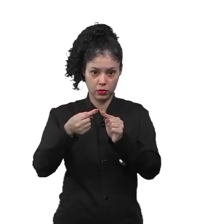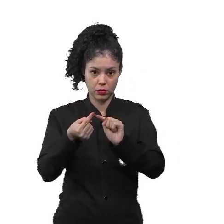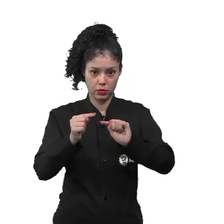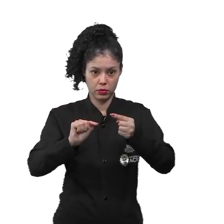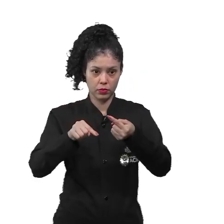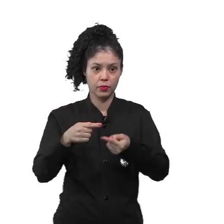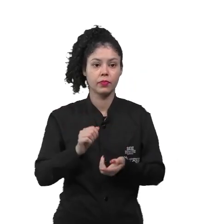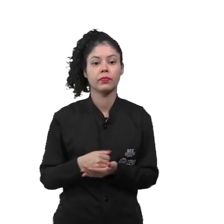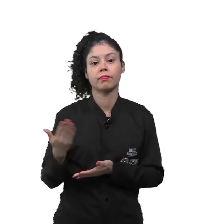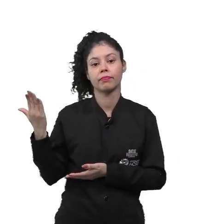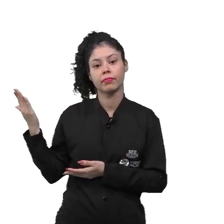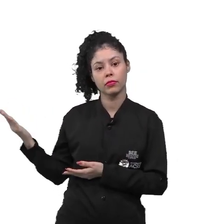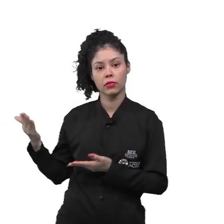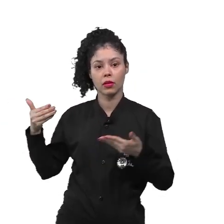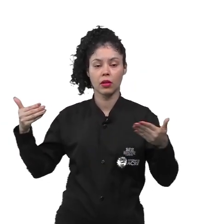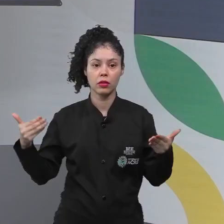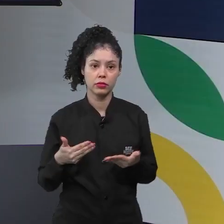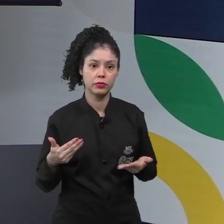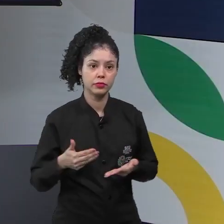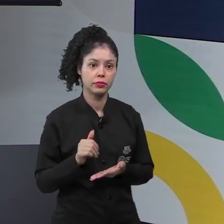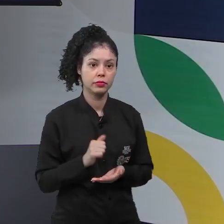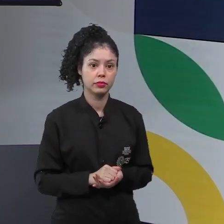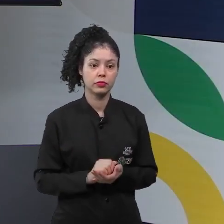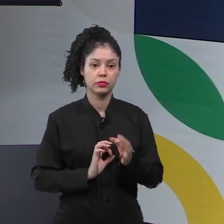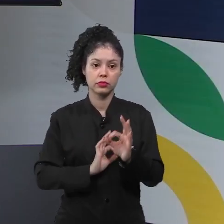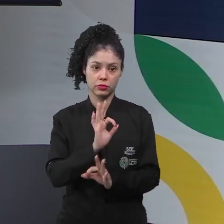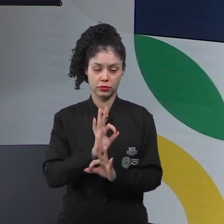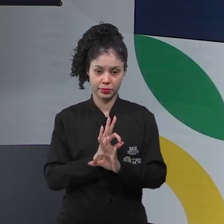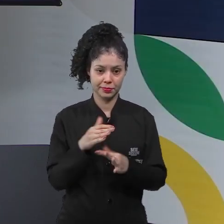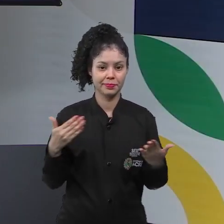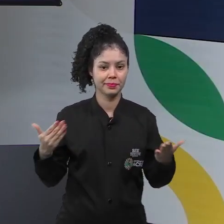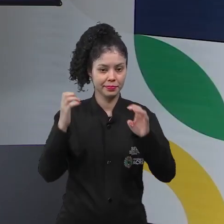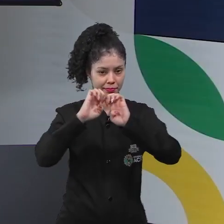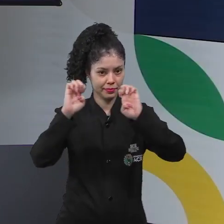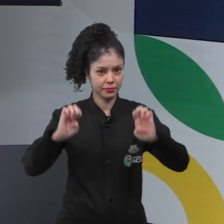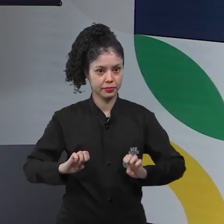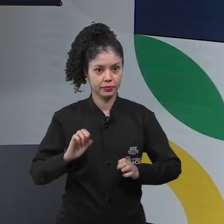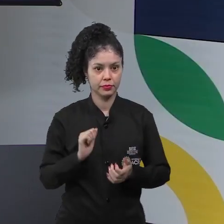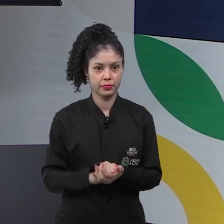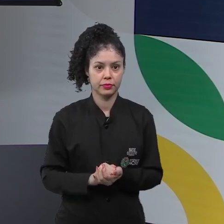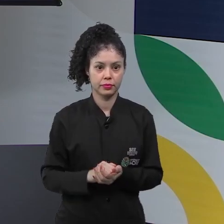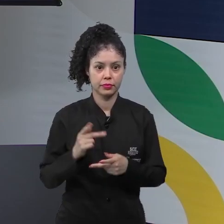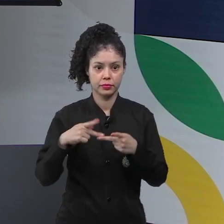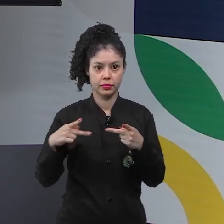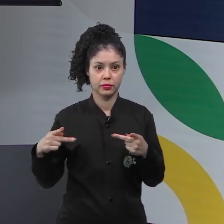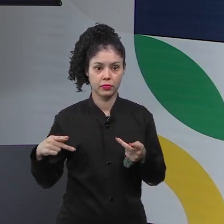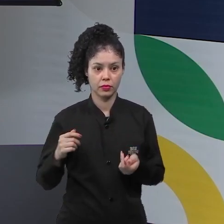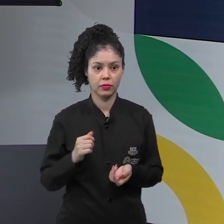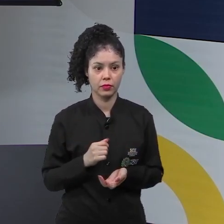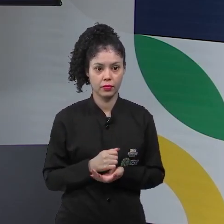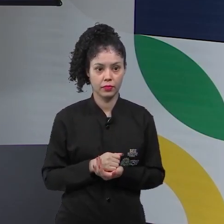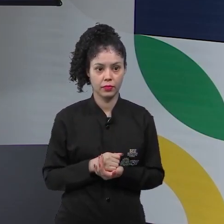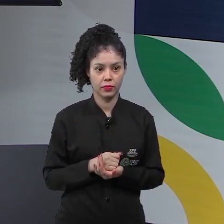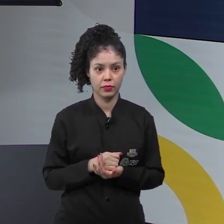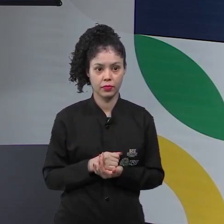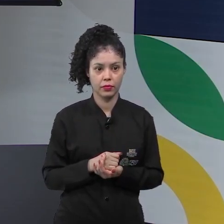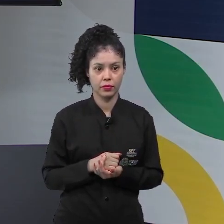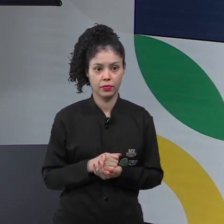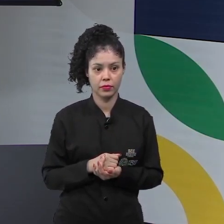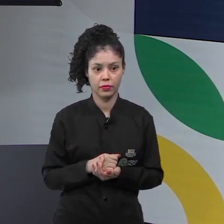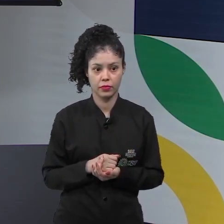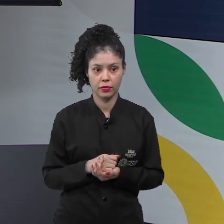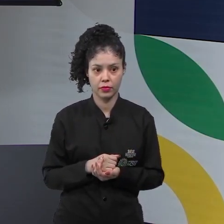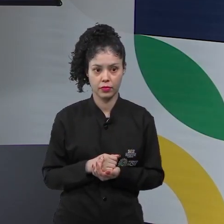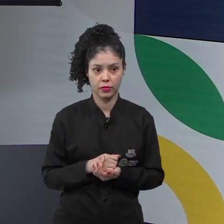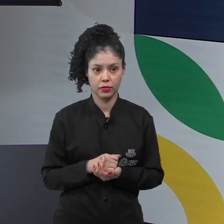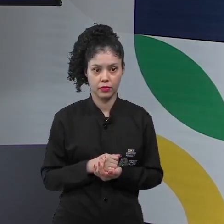proteína. E agora, gente, a gente vai montar a estrutura de uma proteína. Então, aqui vou pegar o meu